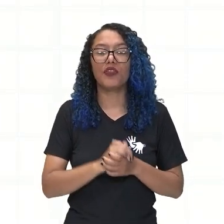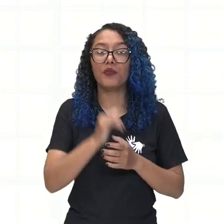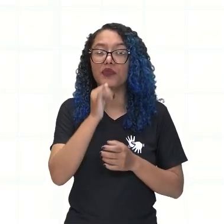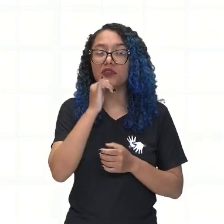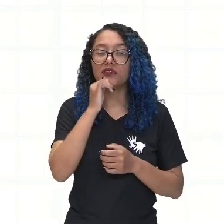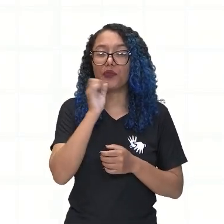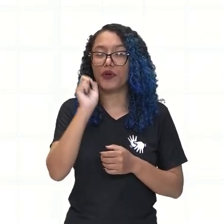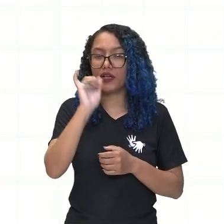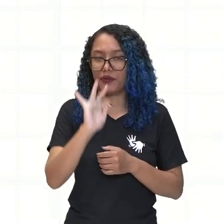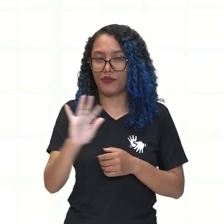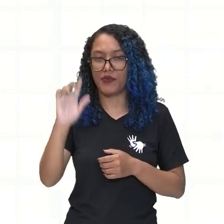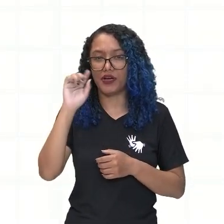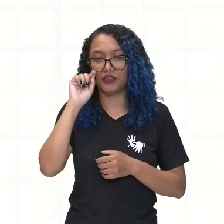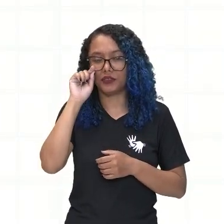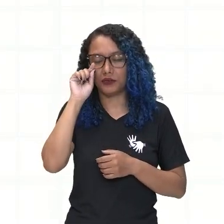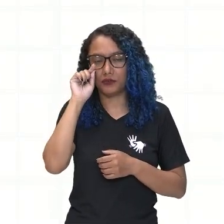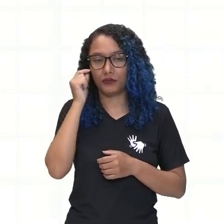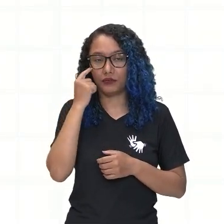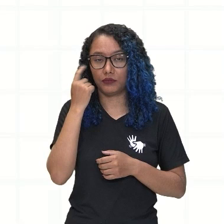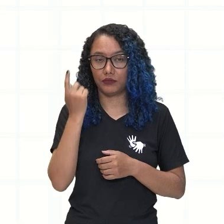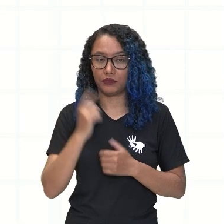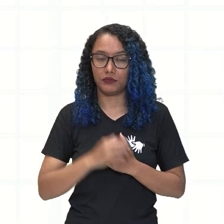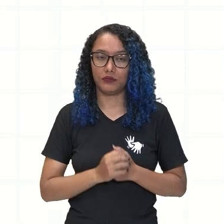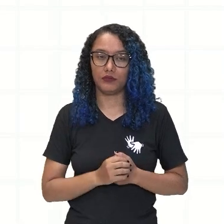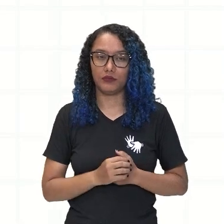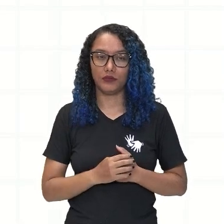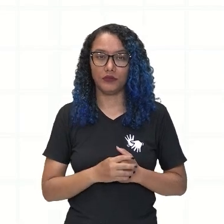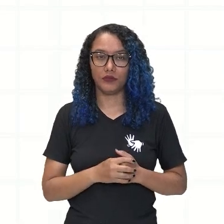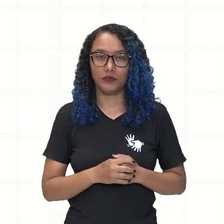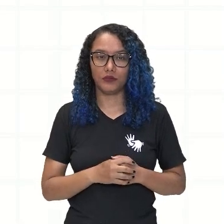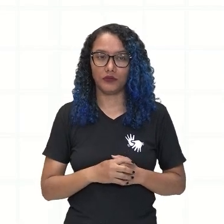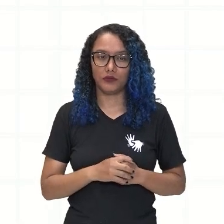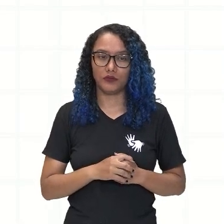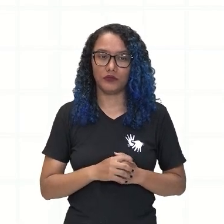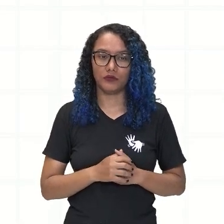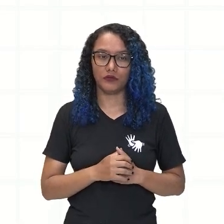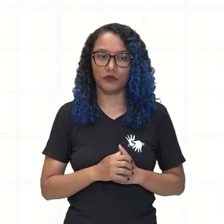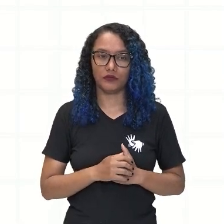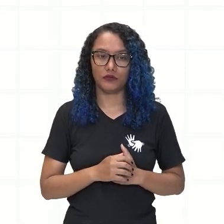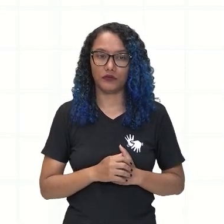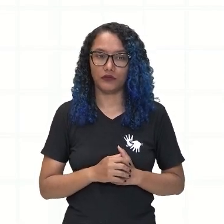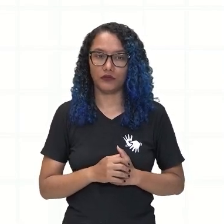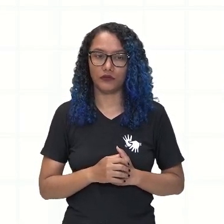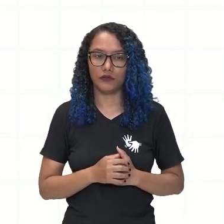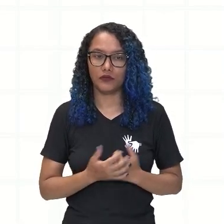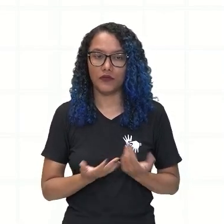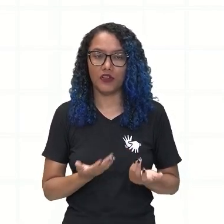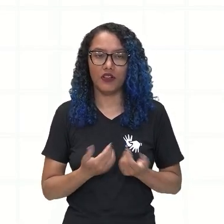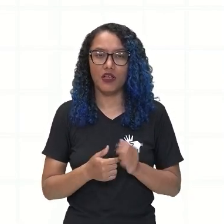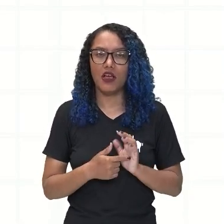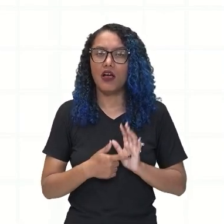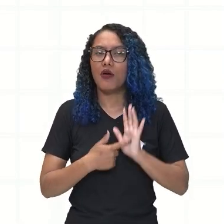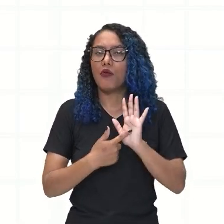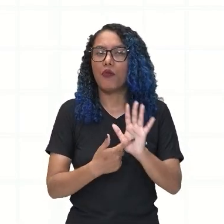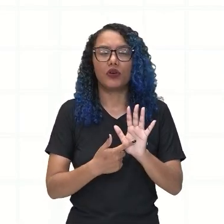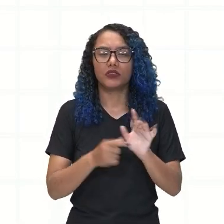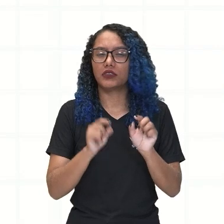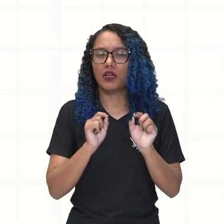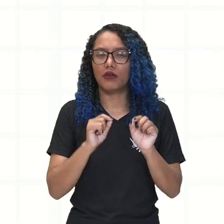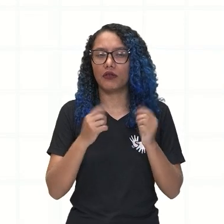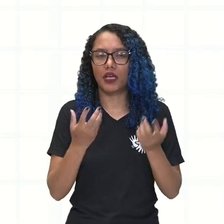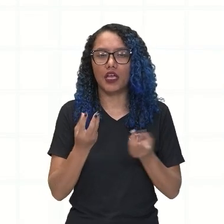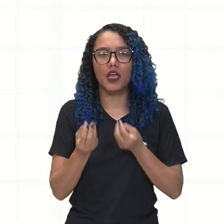vou destacar aqui para vocês. Ó. Então, essa figura ela vai tratar de quê? Da distribuição do total de